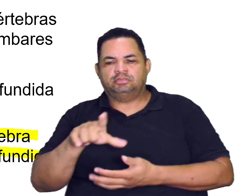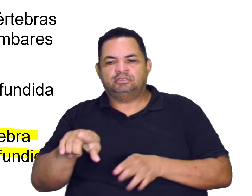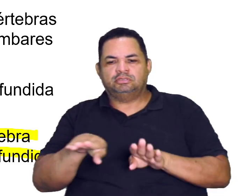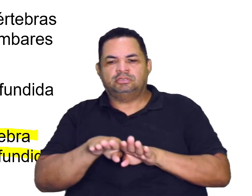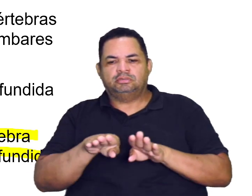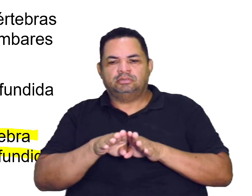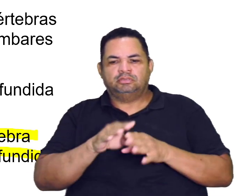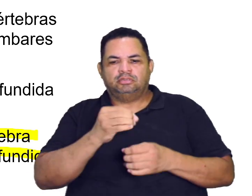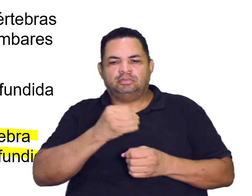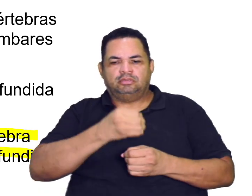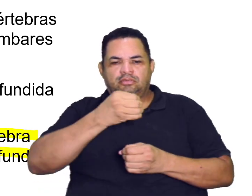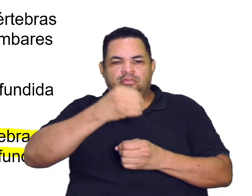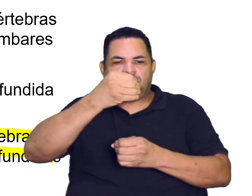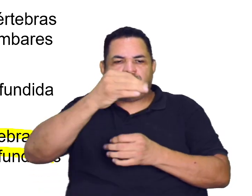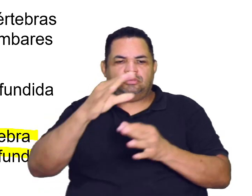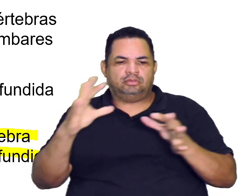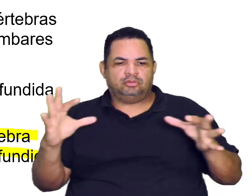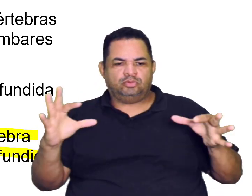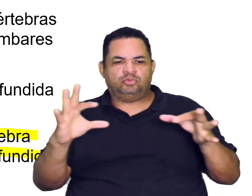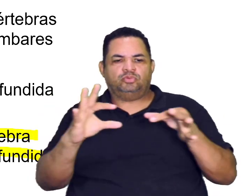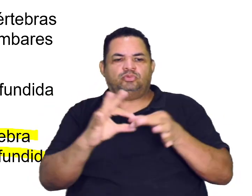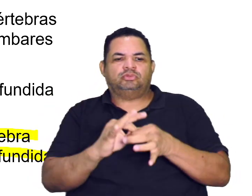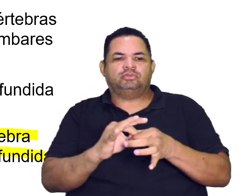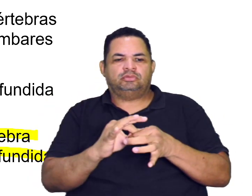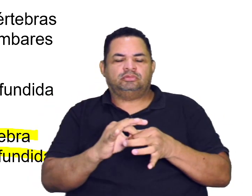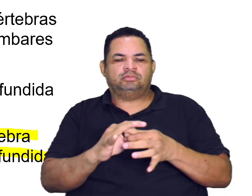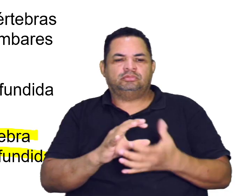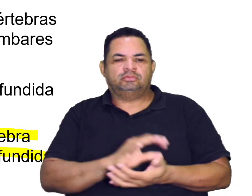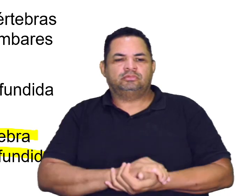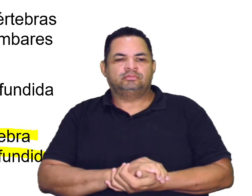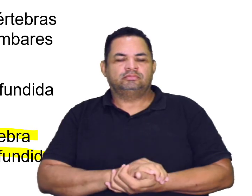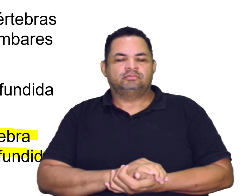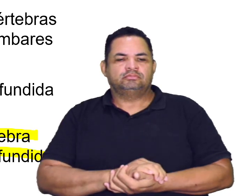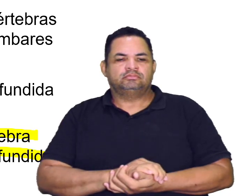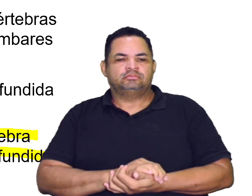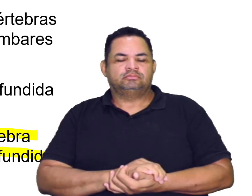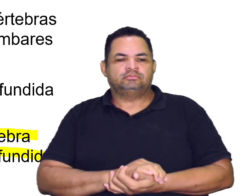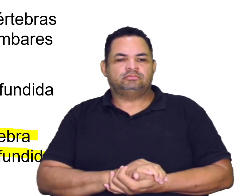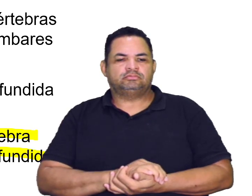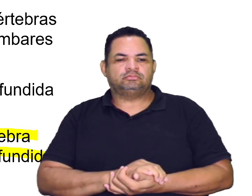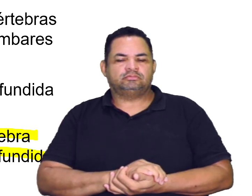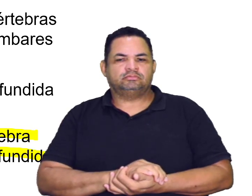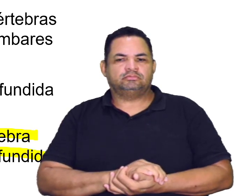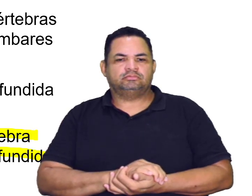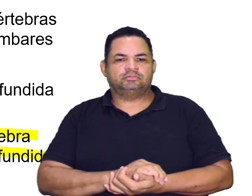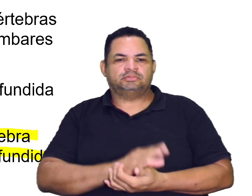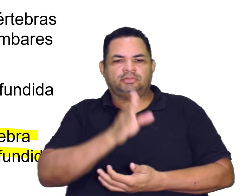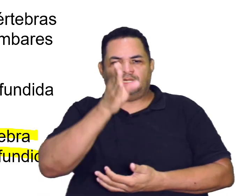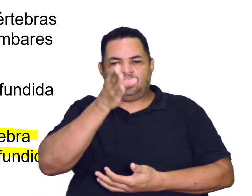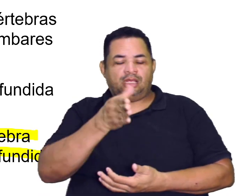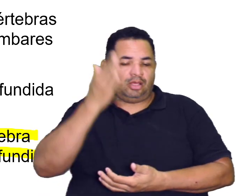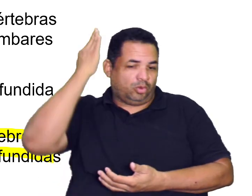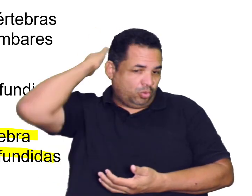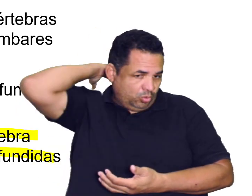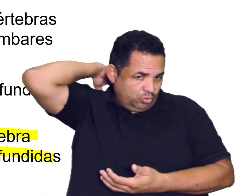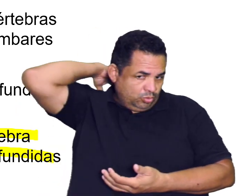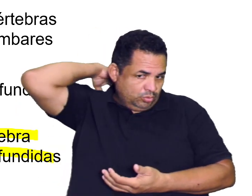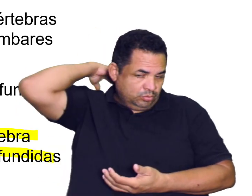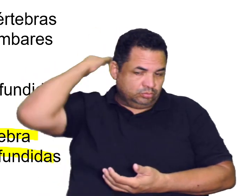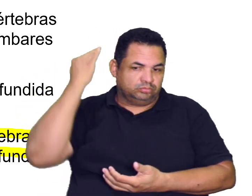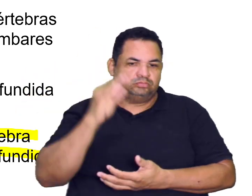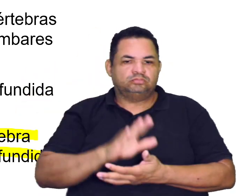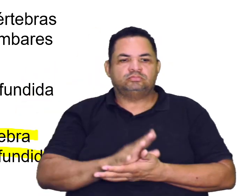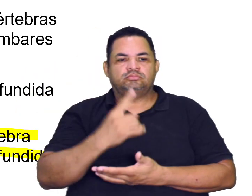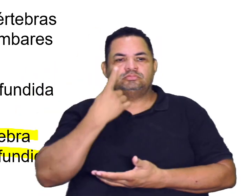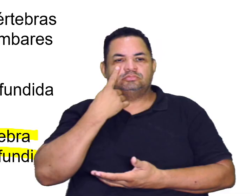também fundidas, também estão unidas, tá? Aí nessa coluna. Então a gente tem aqui